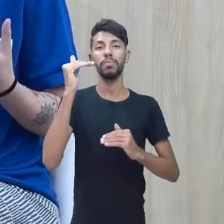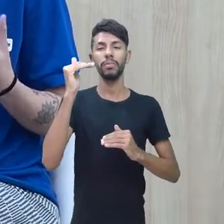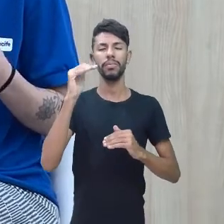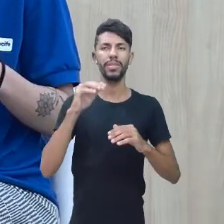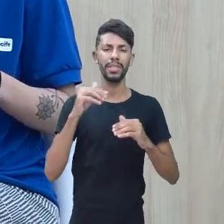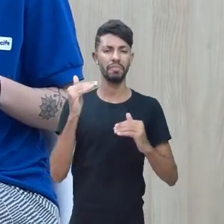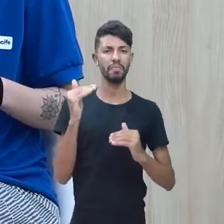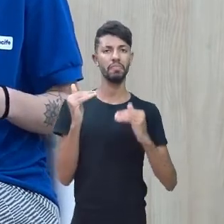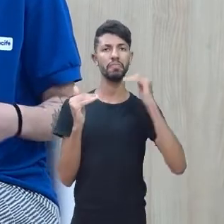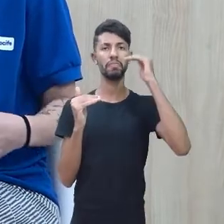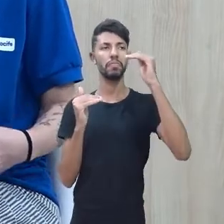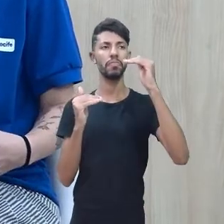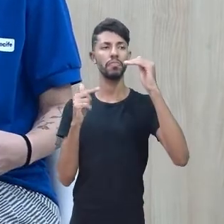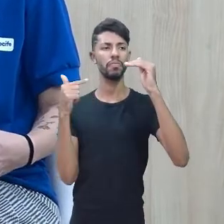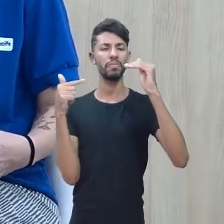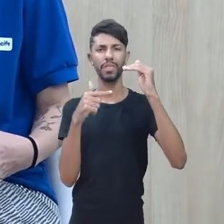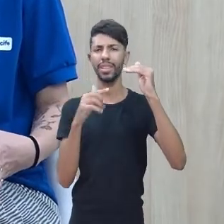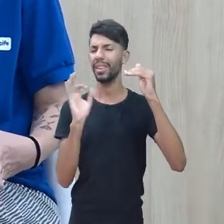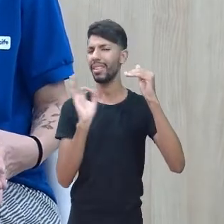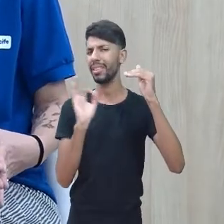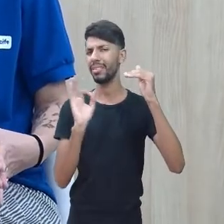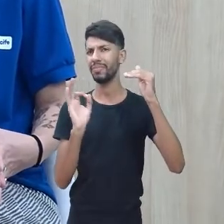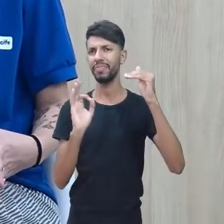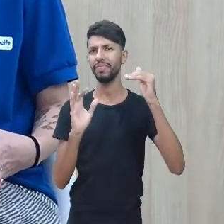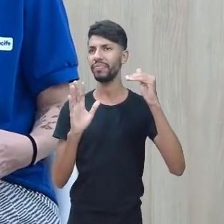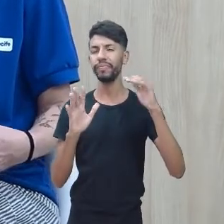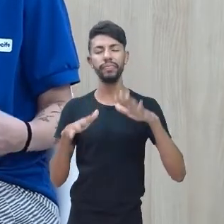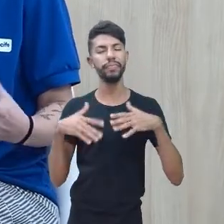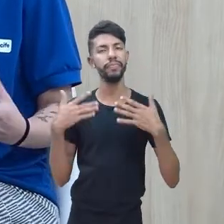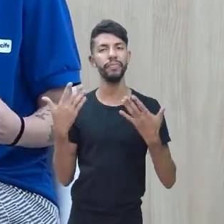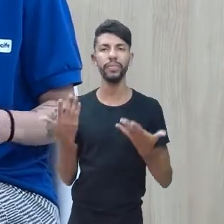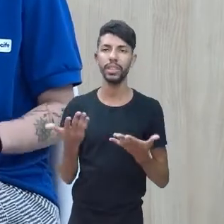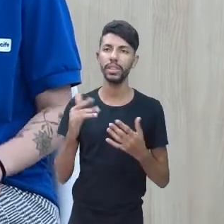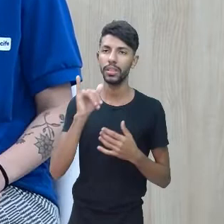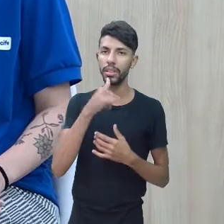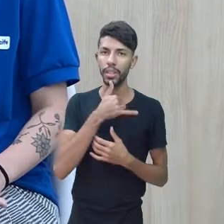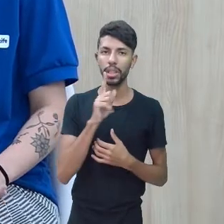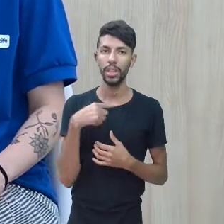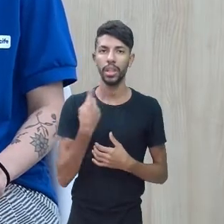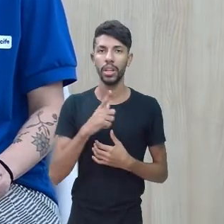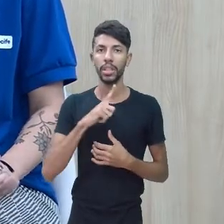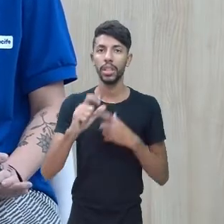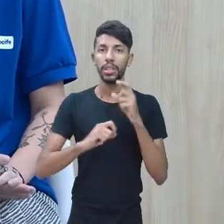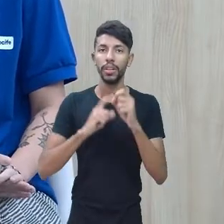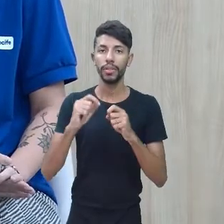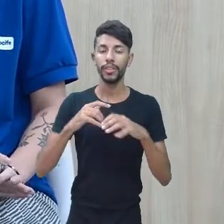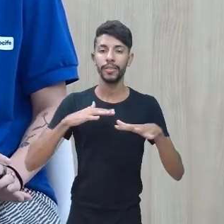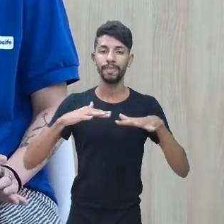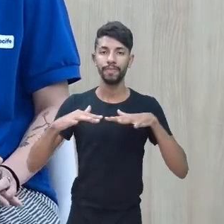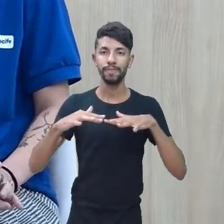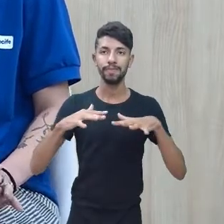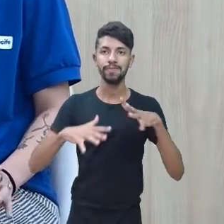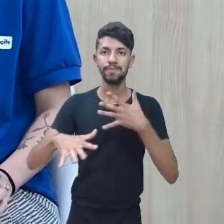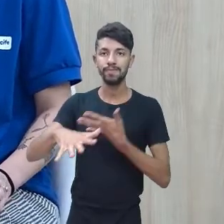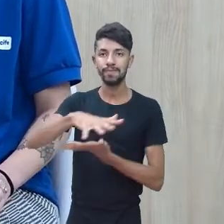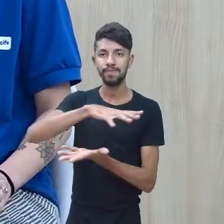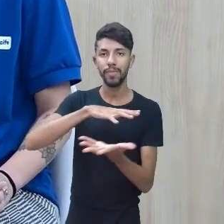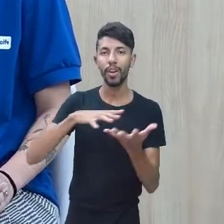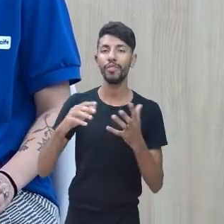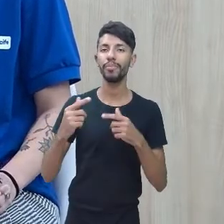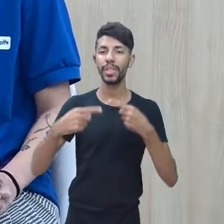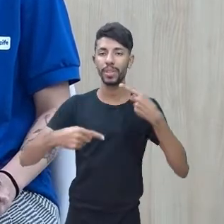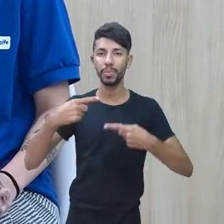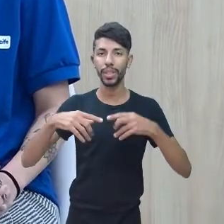sua raça em relação aos negros. Então, infelizmente, a gente teve esse movimento político